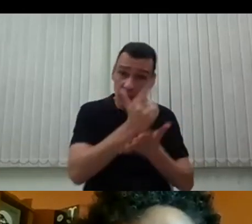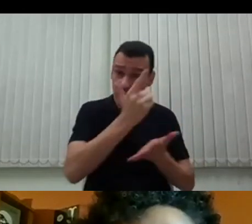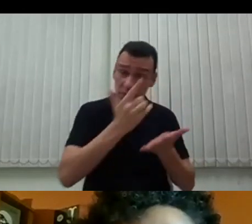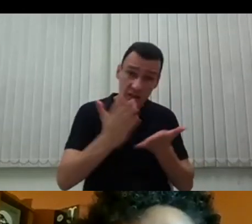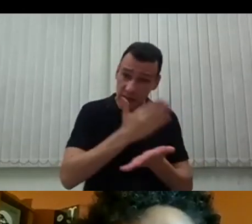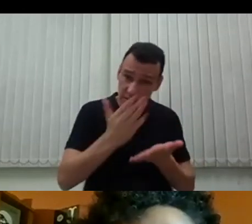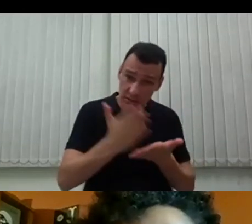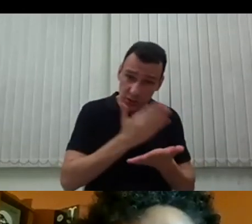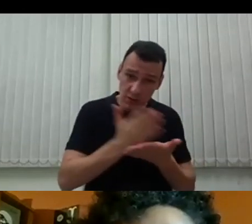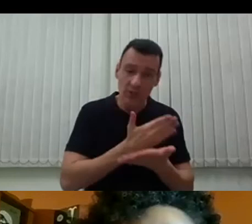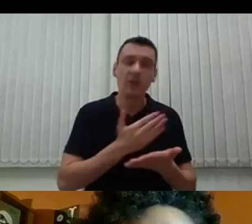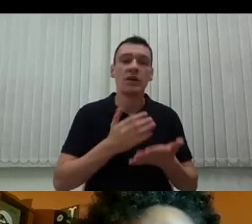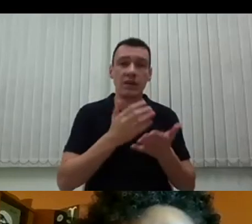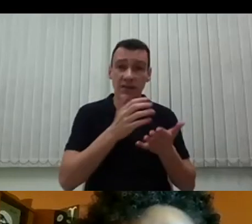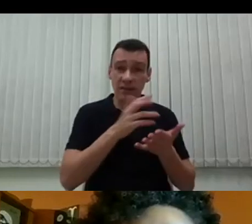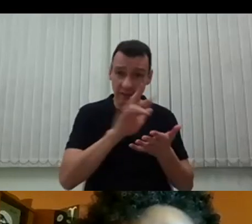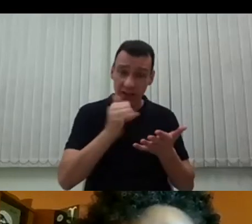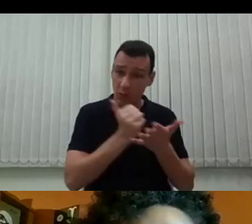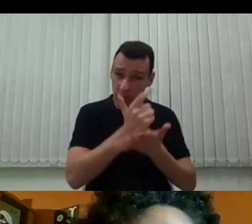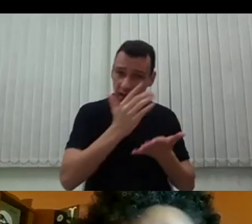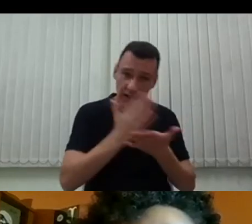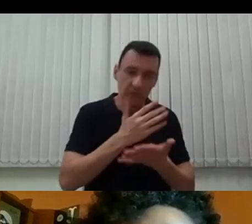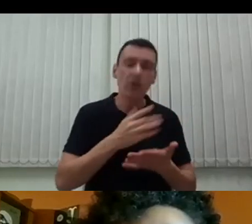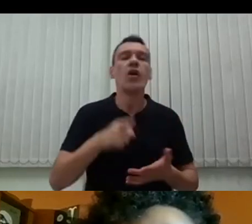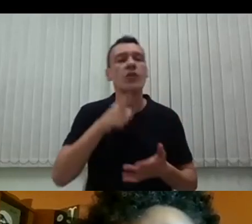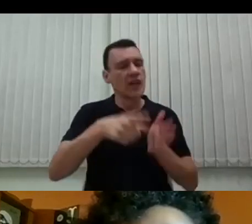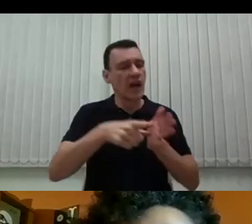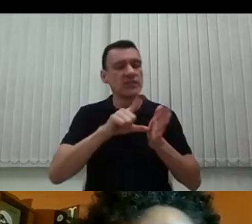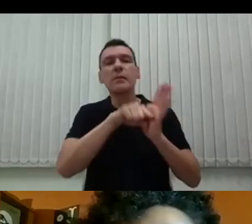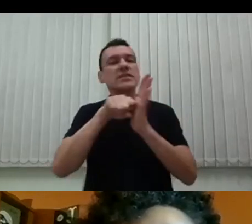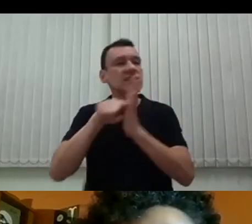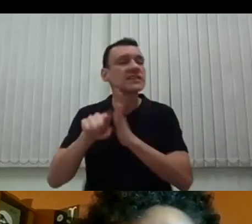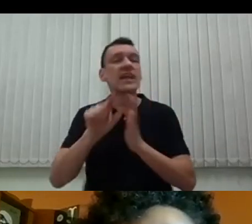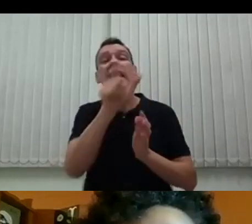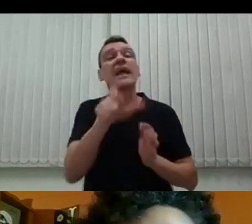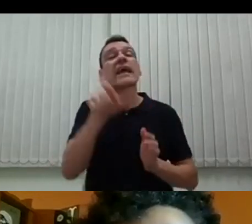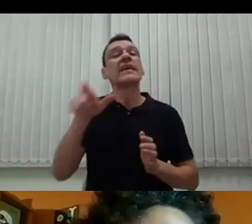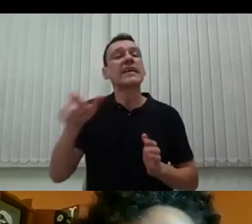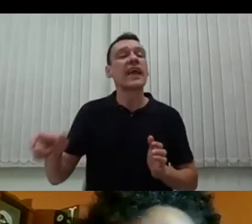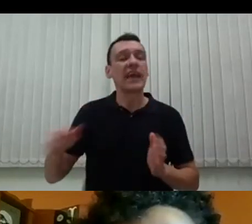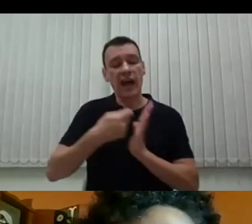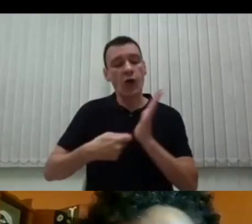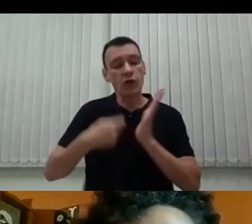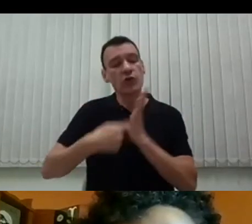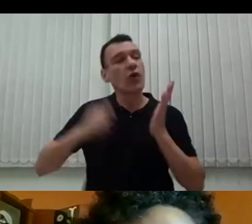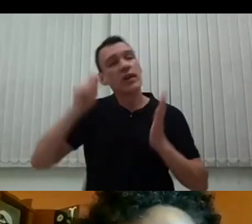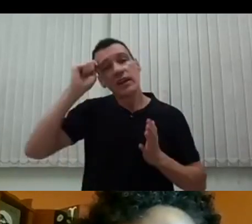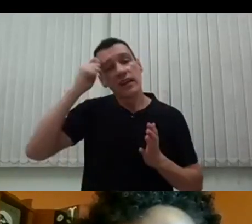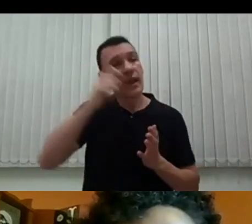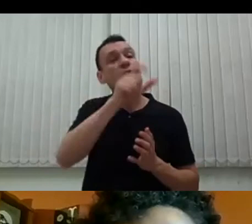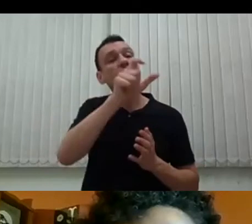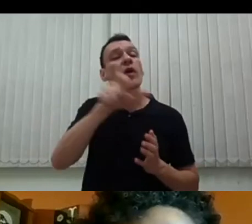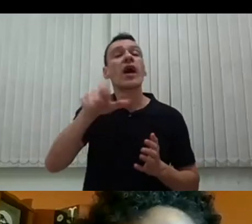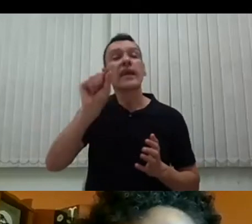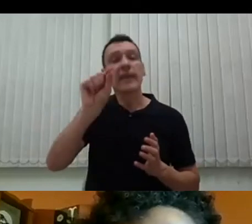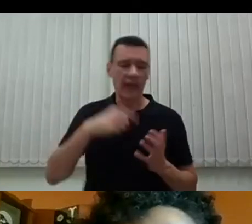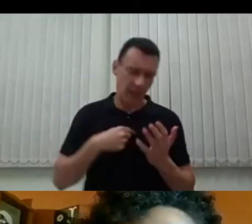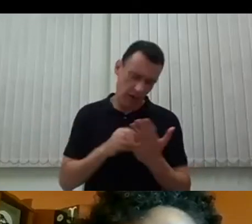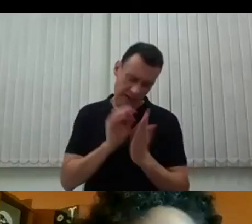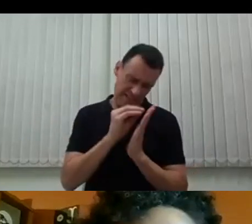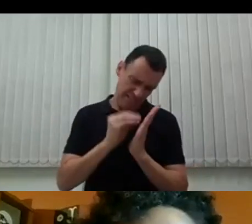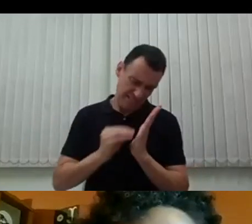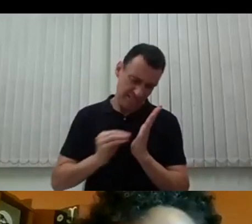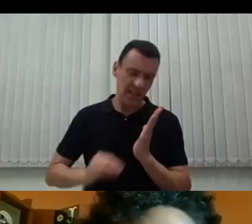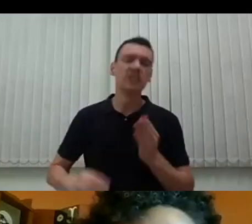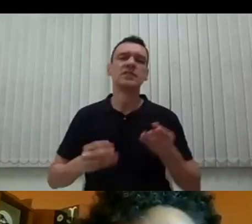fazer parceria com o movimento negro, com grupos culturais, para que faça uma lista dessa literatura.